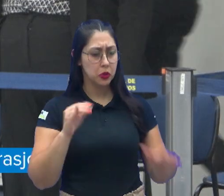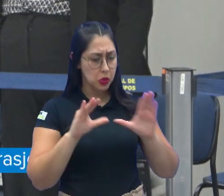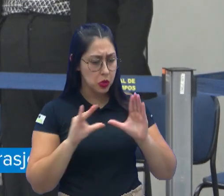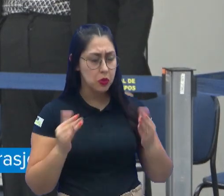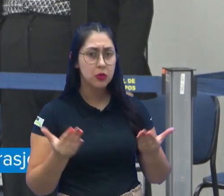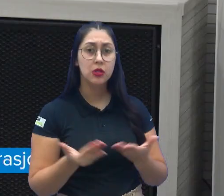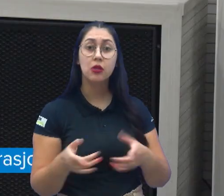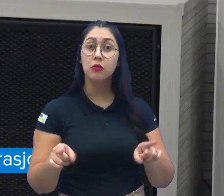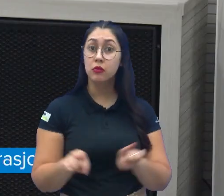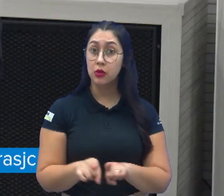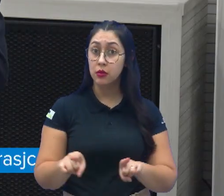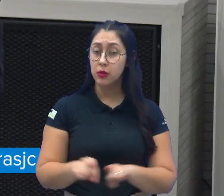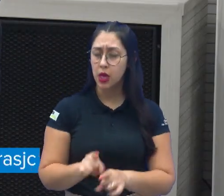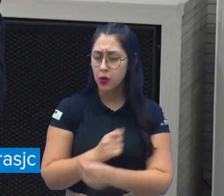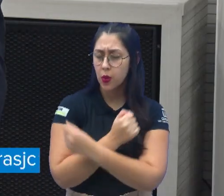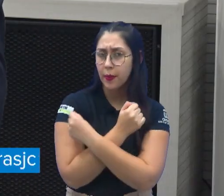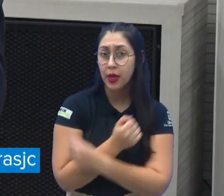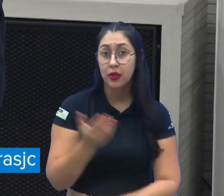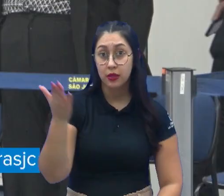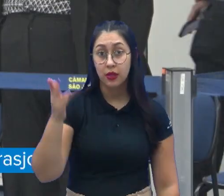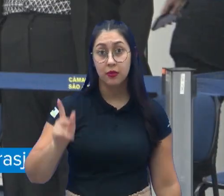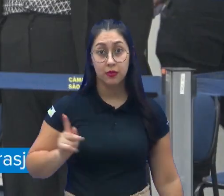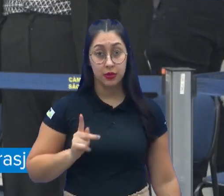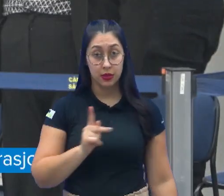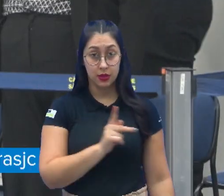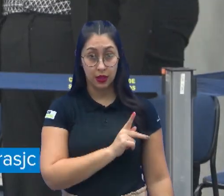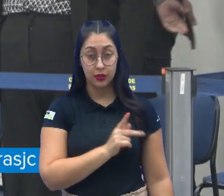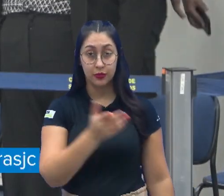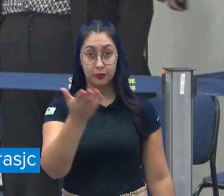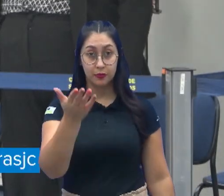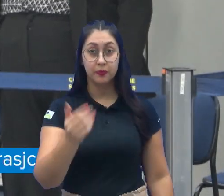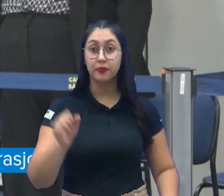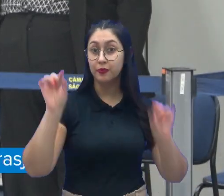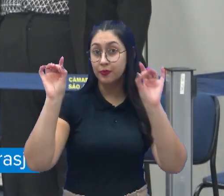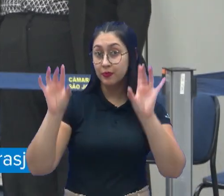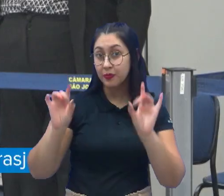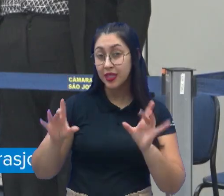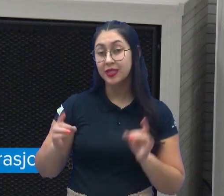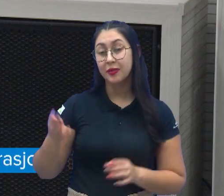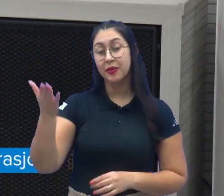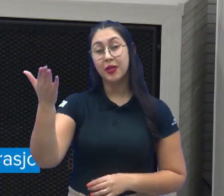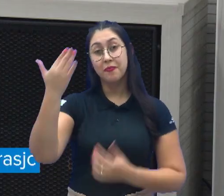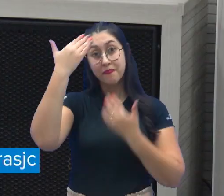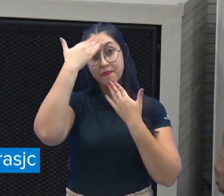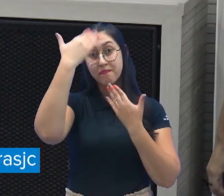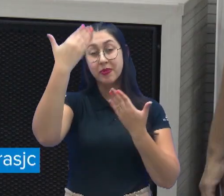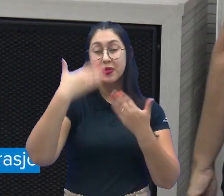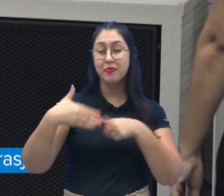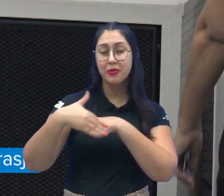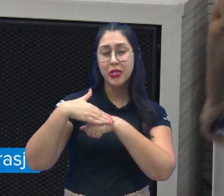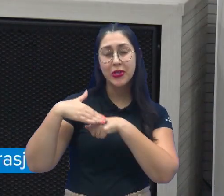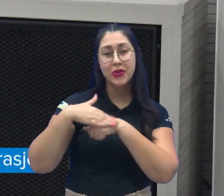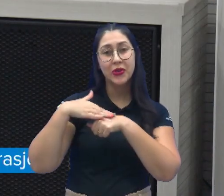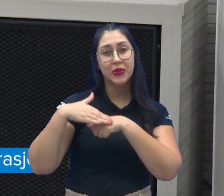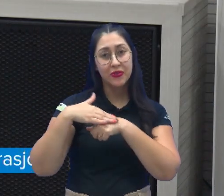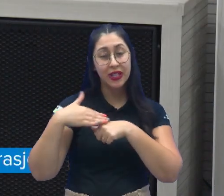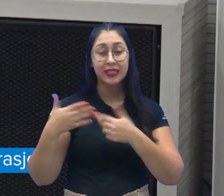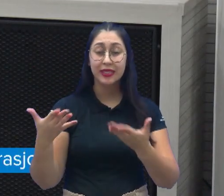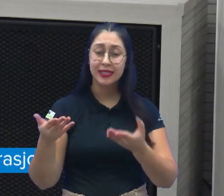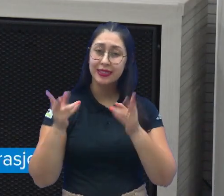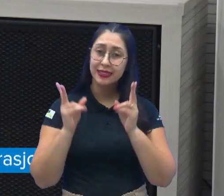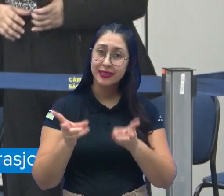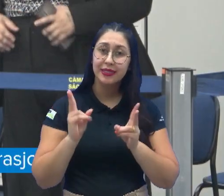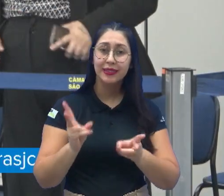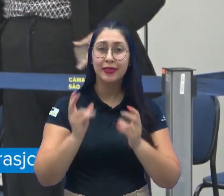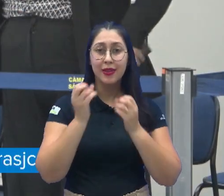abraço para o nosso presidente lá, para o Alciprete, e em especial aí para o presidente. Muito obrigado pelo bom papo, viu, doutor, doutoras, sejam sempre bem-vindos a